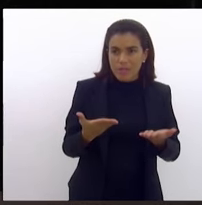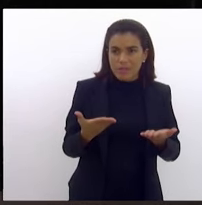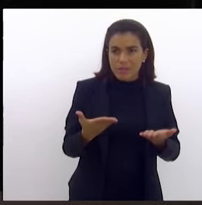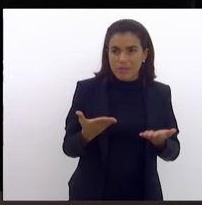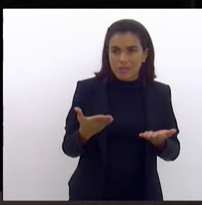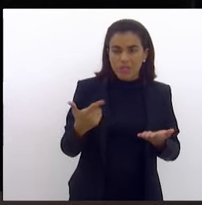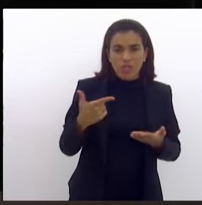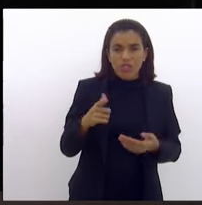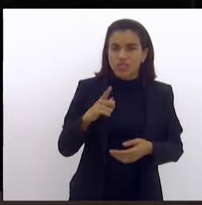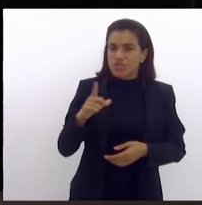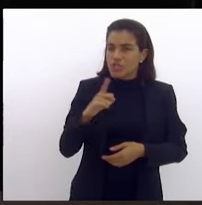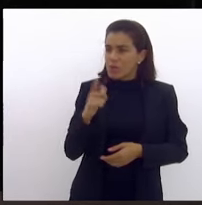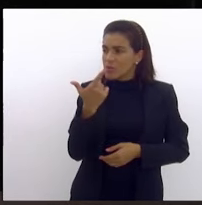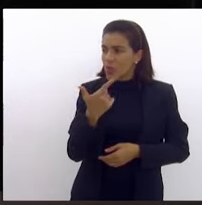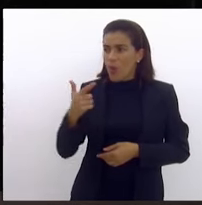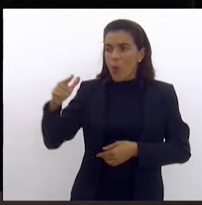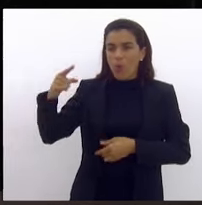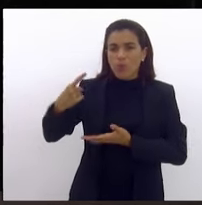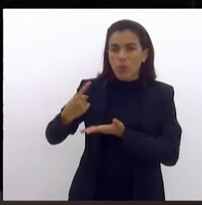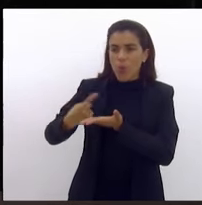outros compromissos tão